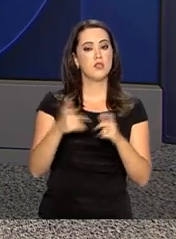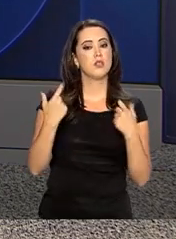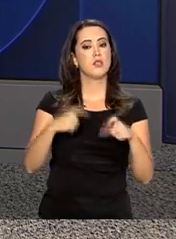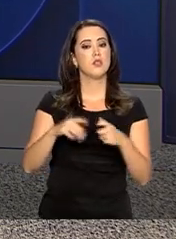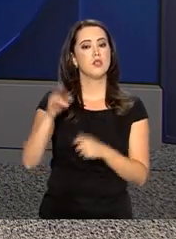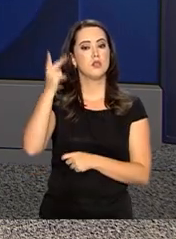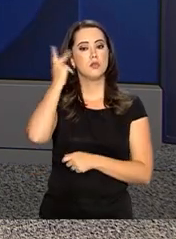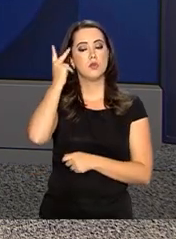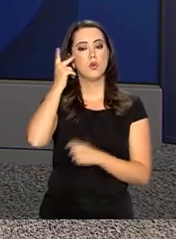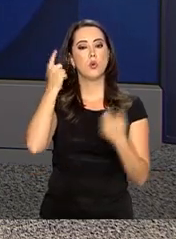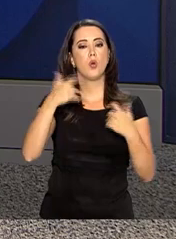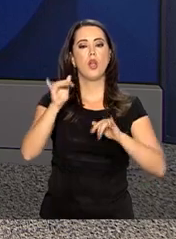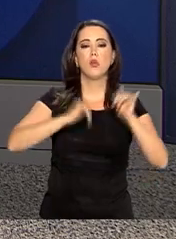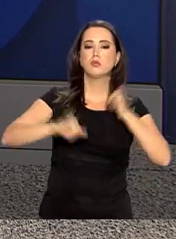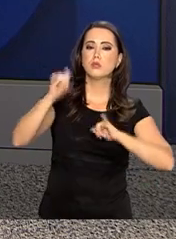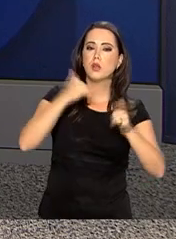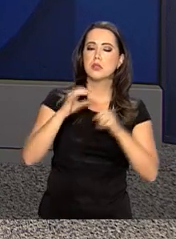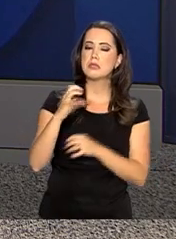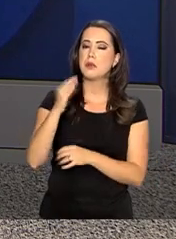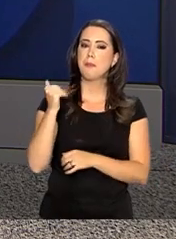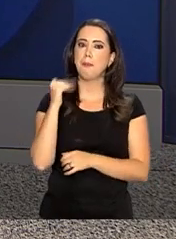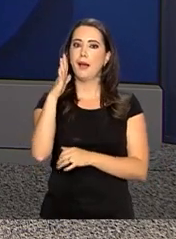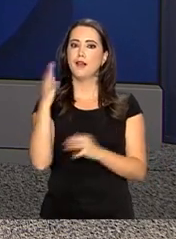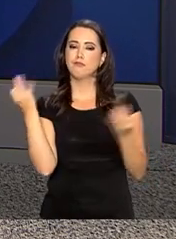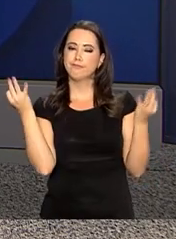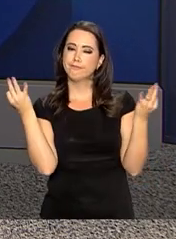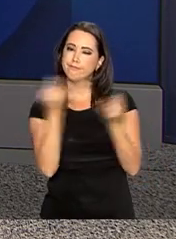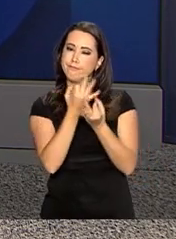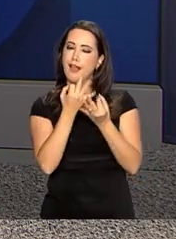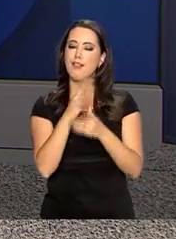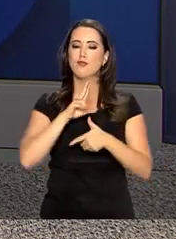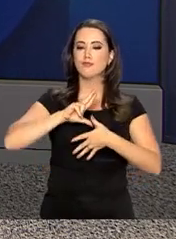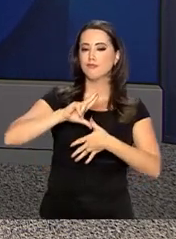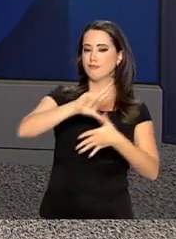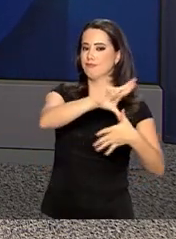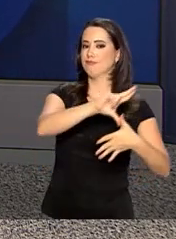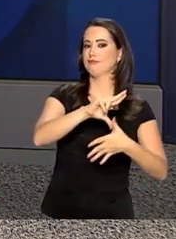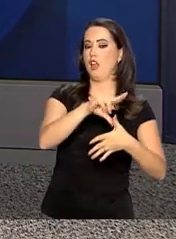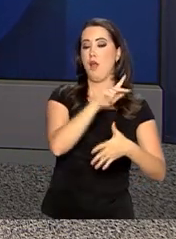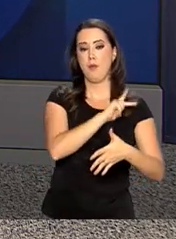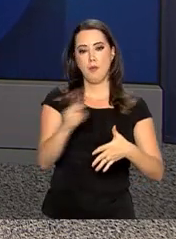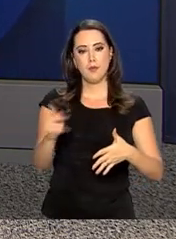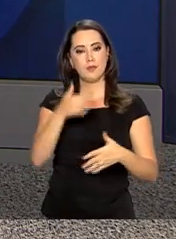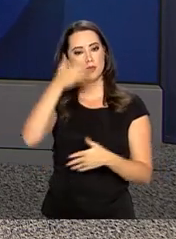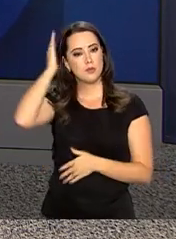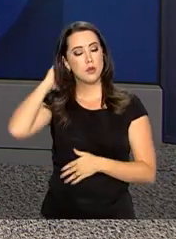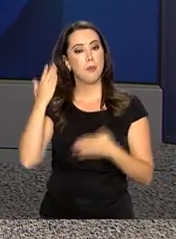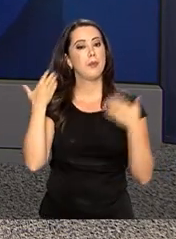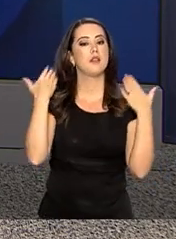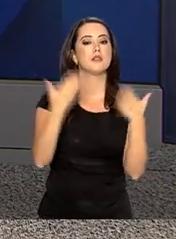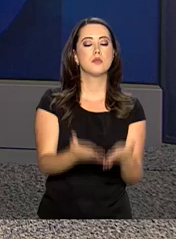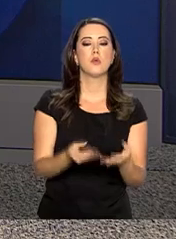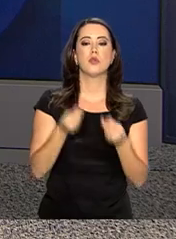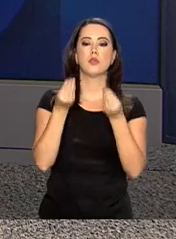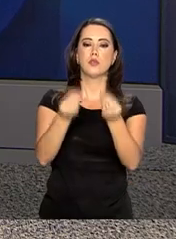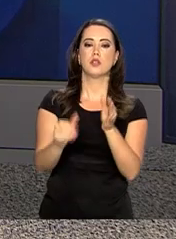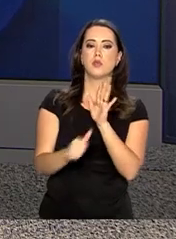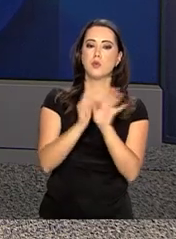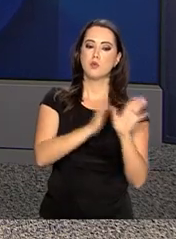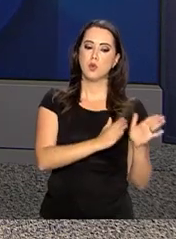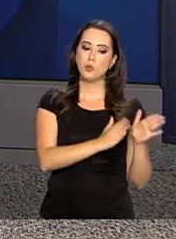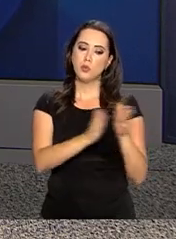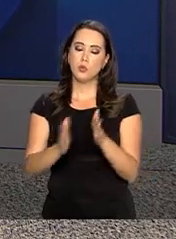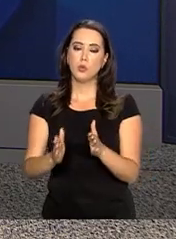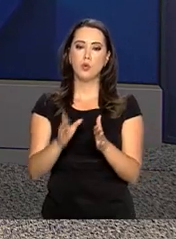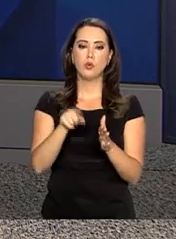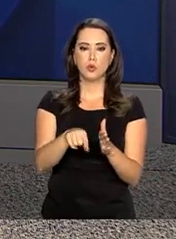Campinas, em São Paulo, o laboratório científico mais sofisticado da América Latina. O presidente Michel Temer participou da entrega da primeira etapa